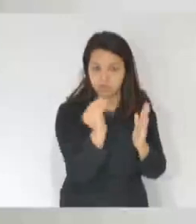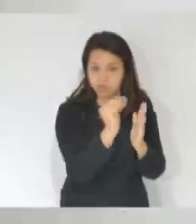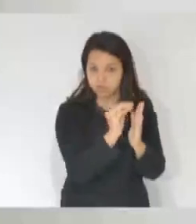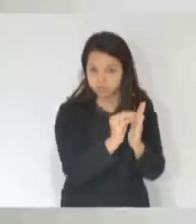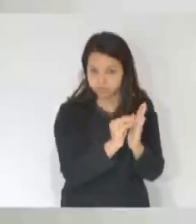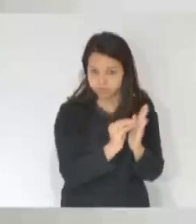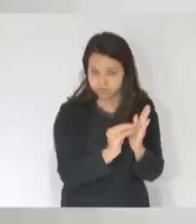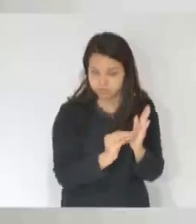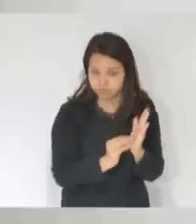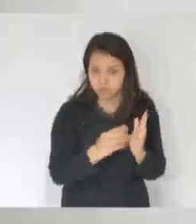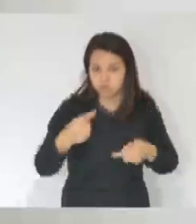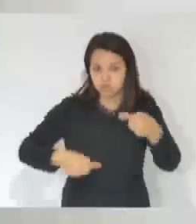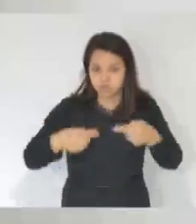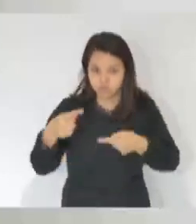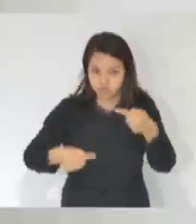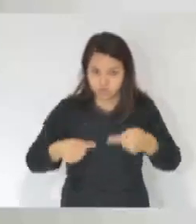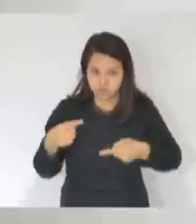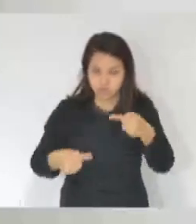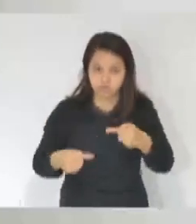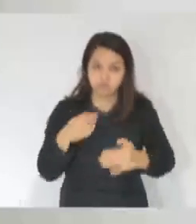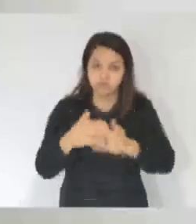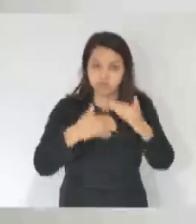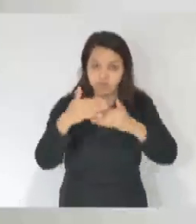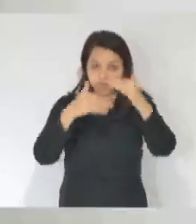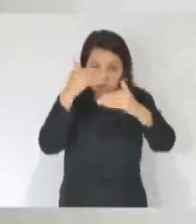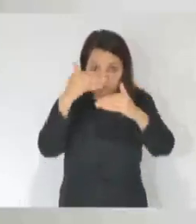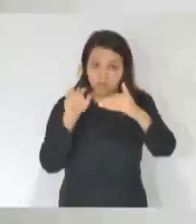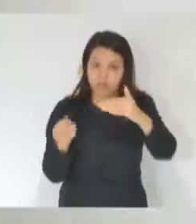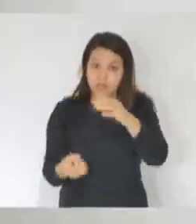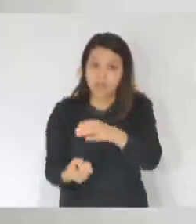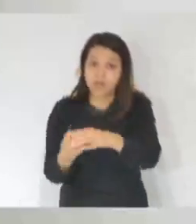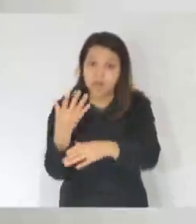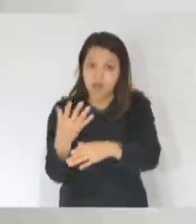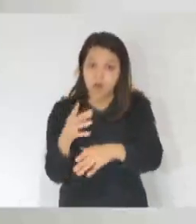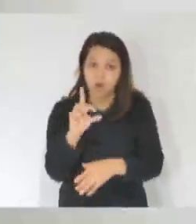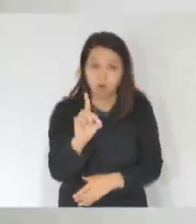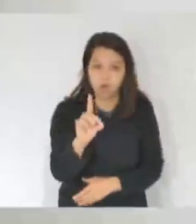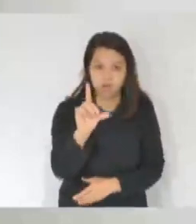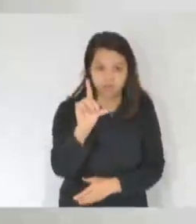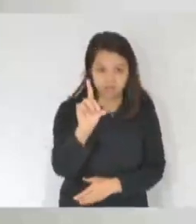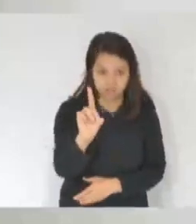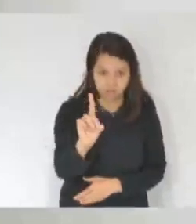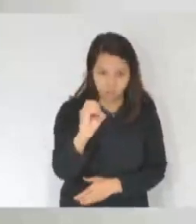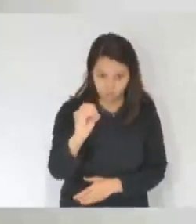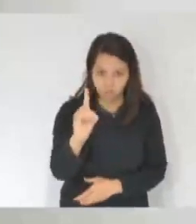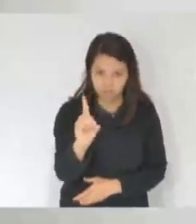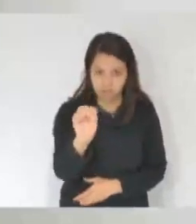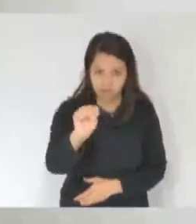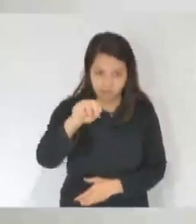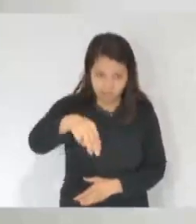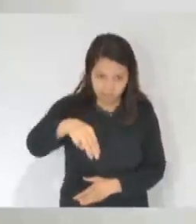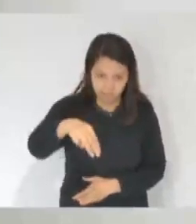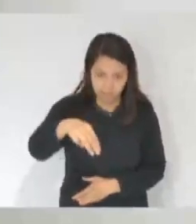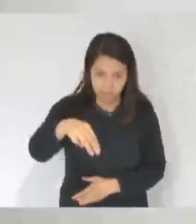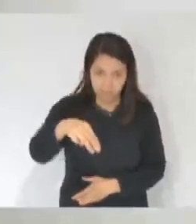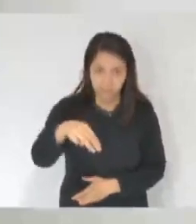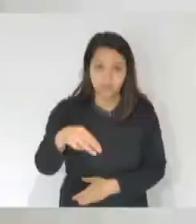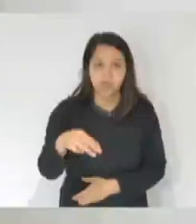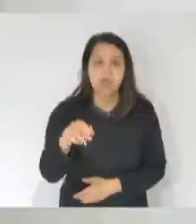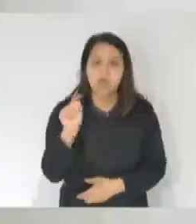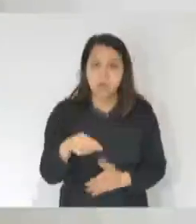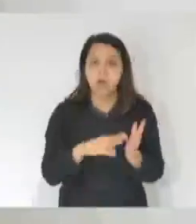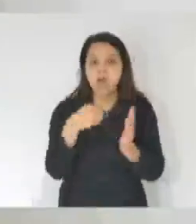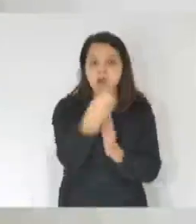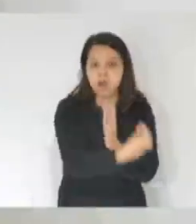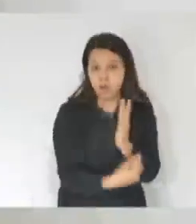Discutindo sobre desenvolvimento, eles criaram os ODMs, uma agenda única que provoca os Objetivos de Desenvolvimento do